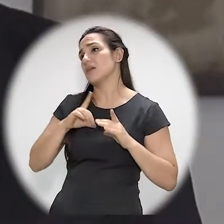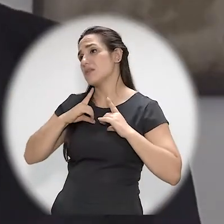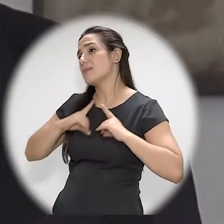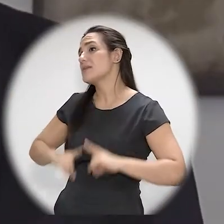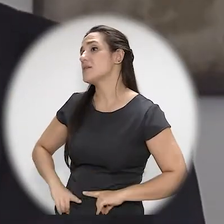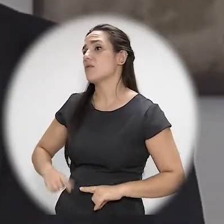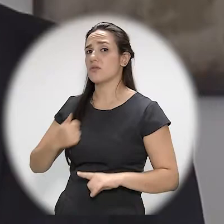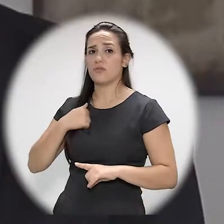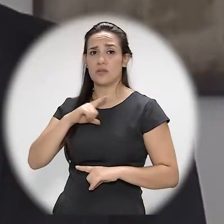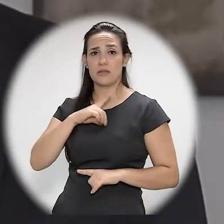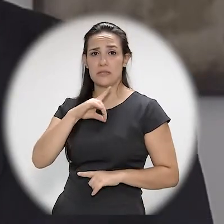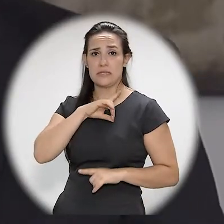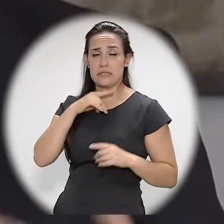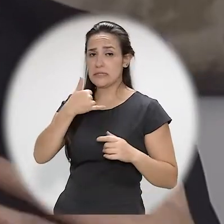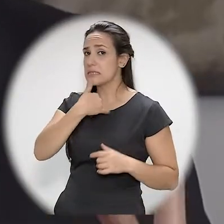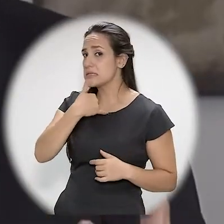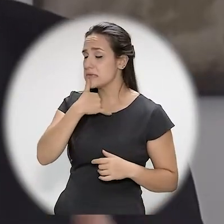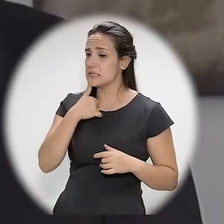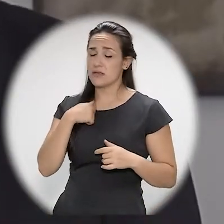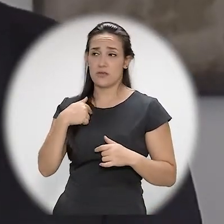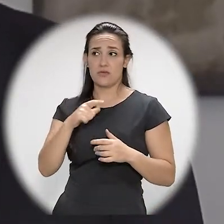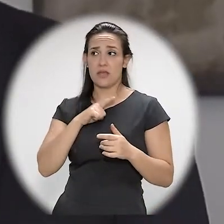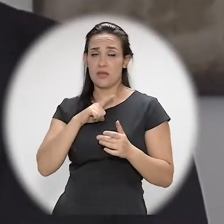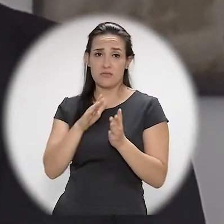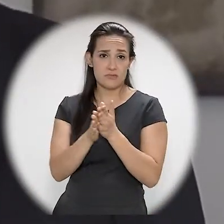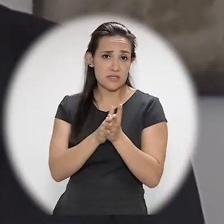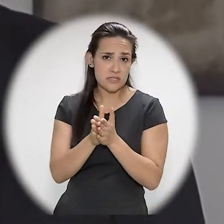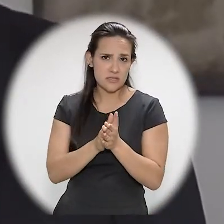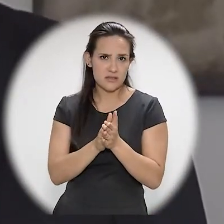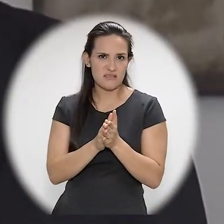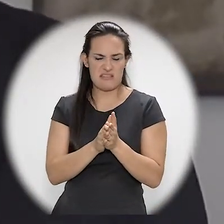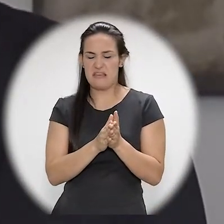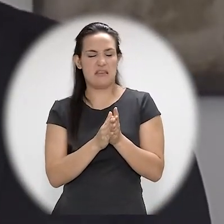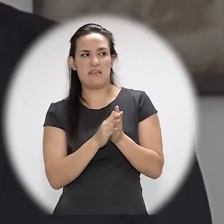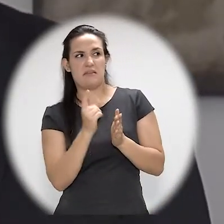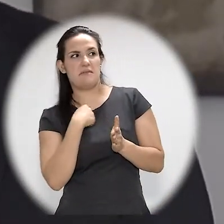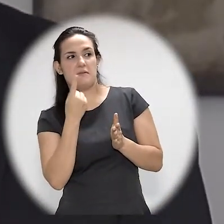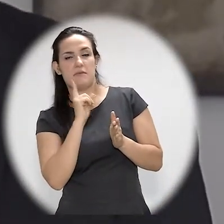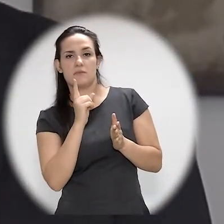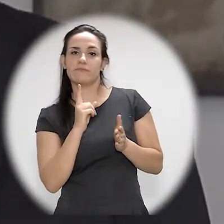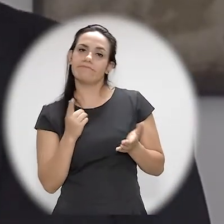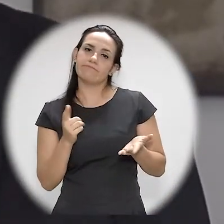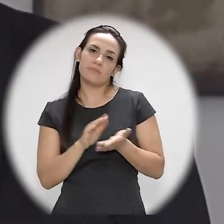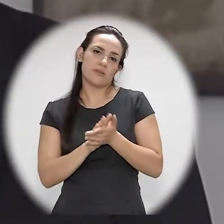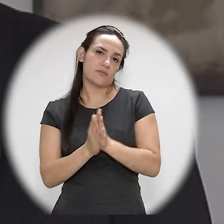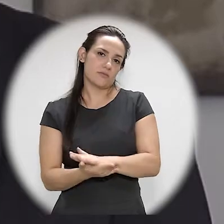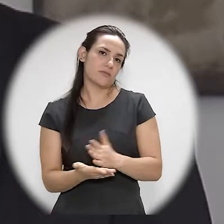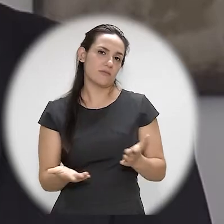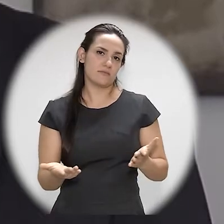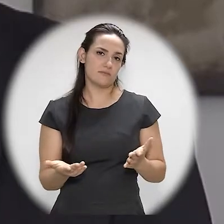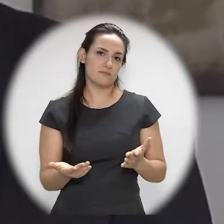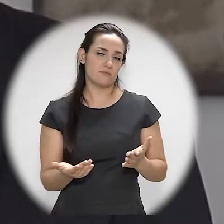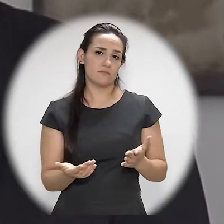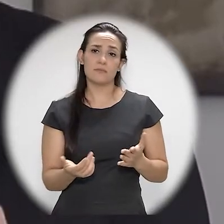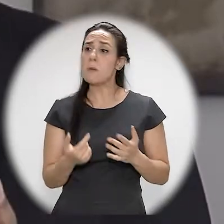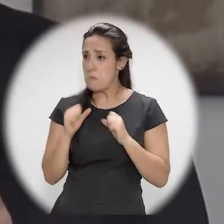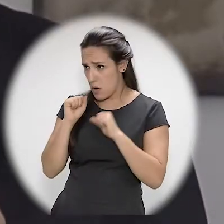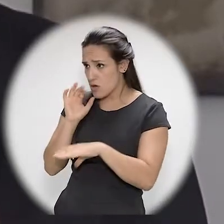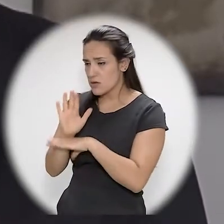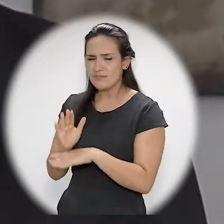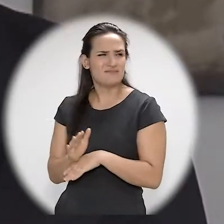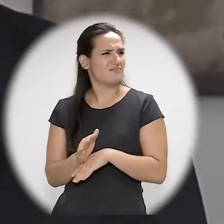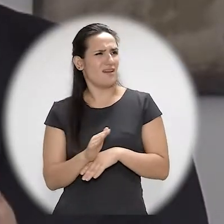medo de dizer que tem uma depressão, tem medo de dizer que tem uma ansiedade. E porque pessoas negam emprego.